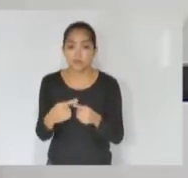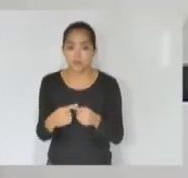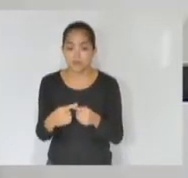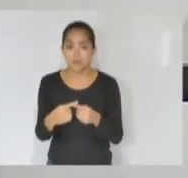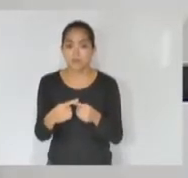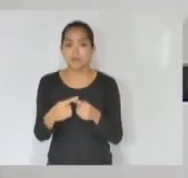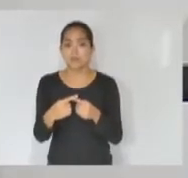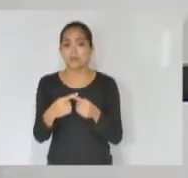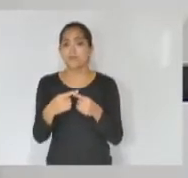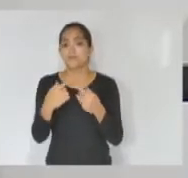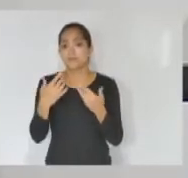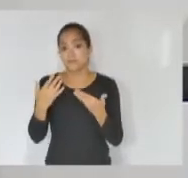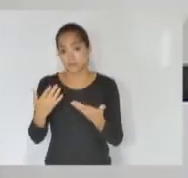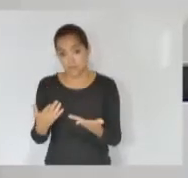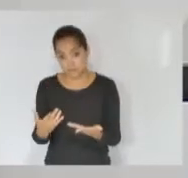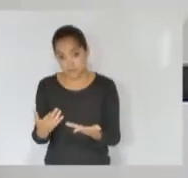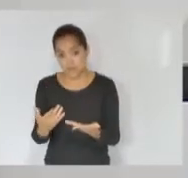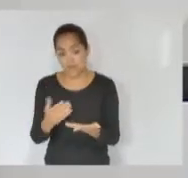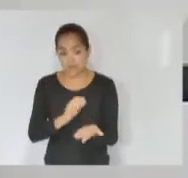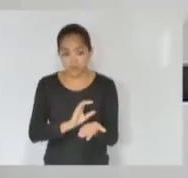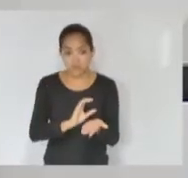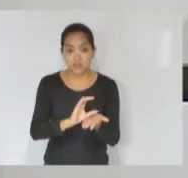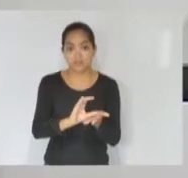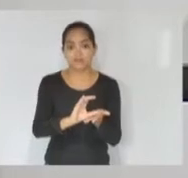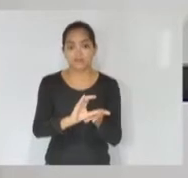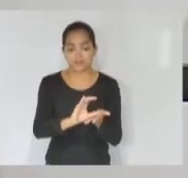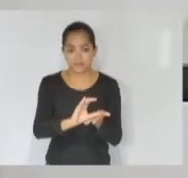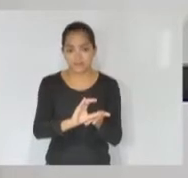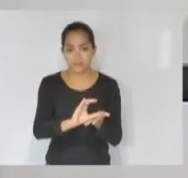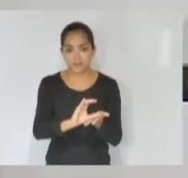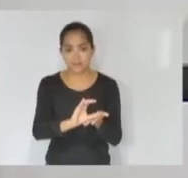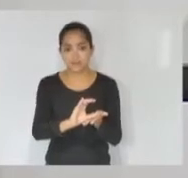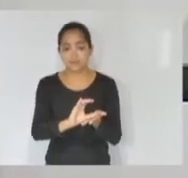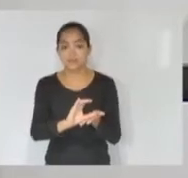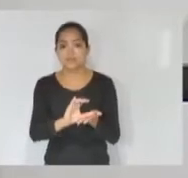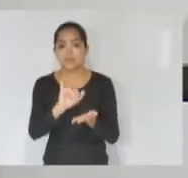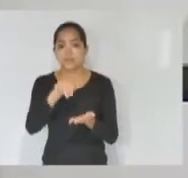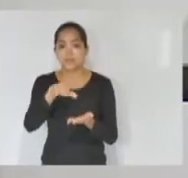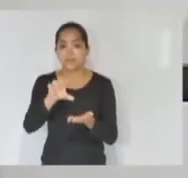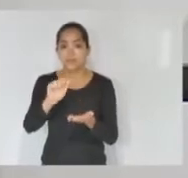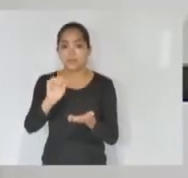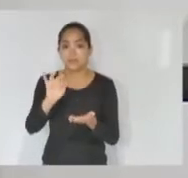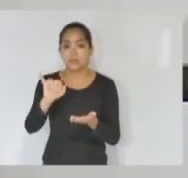faz com que nós investamos mais nos nossos inativos do